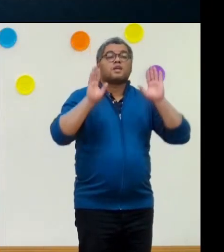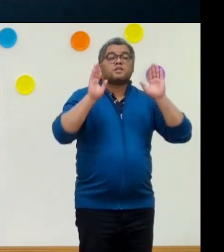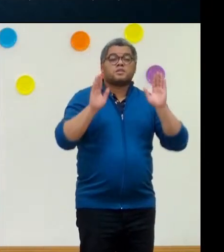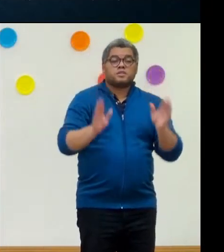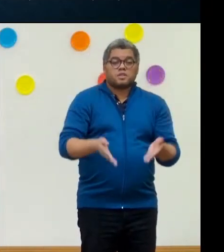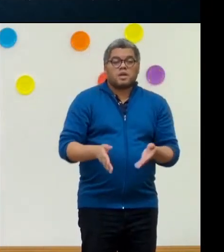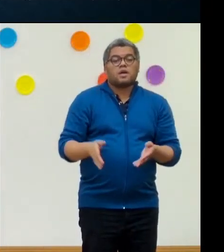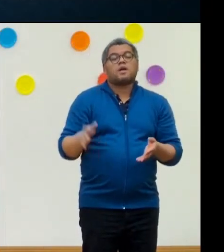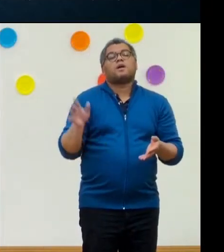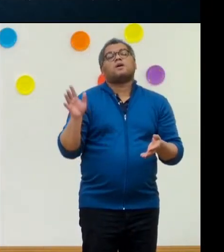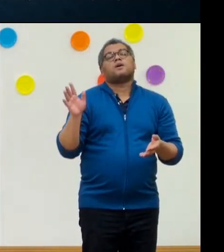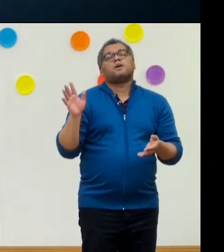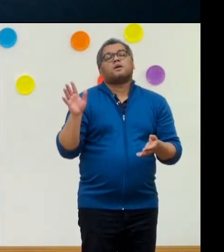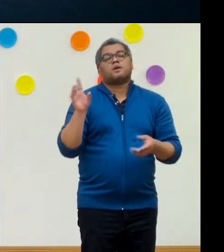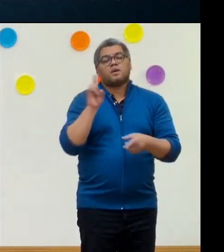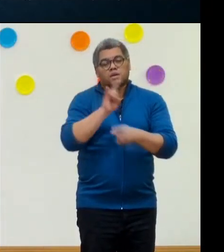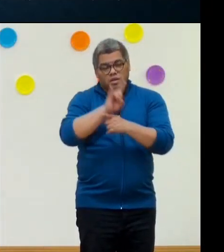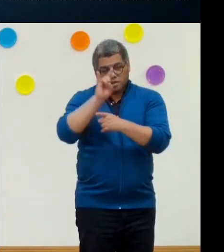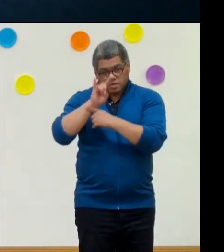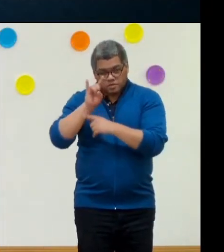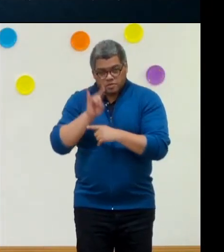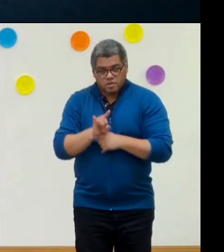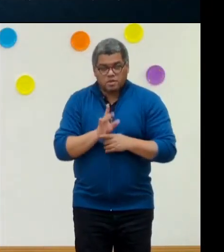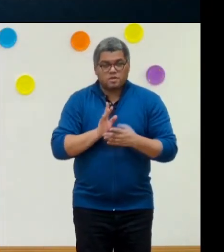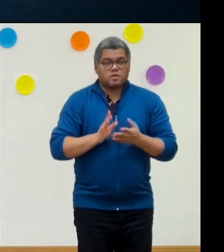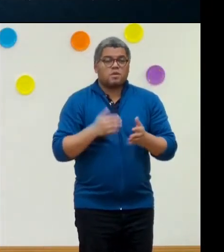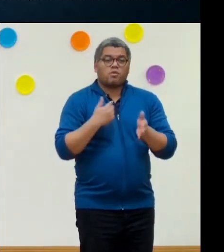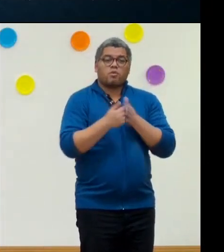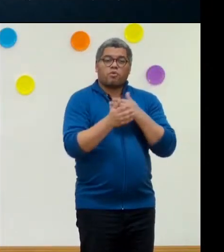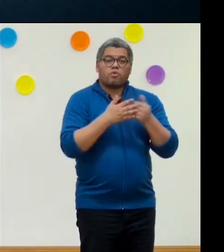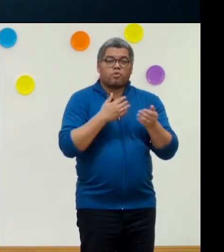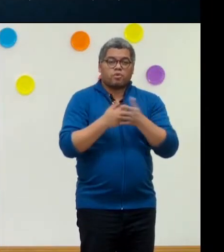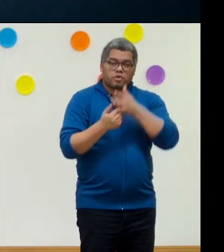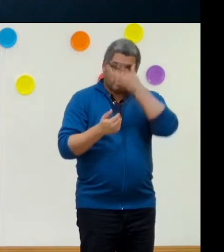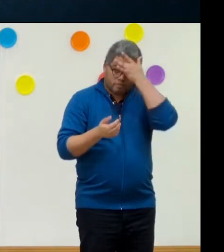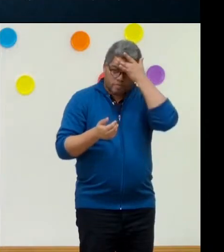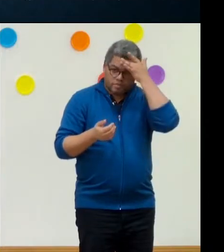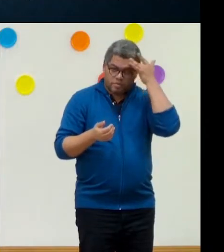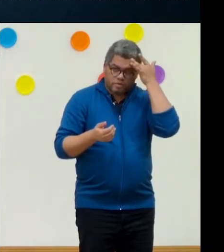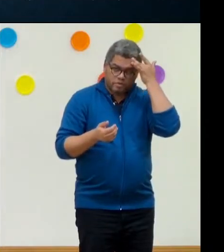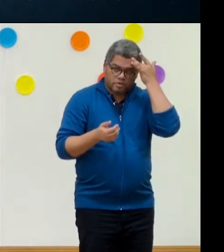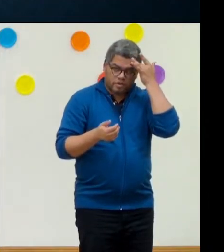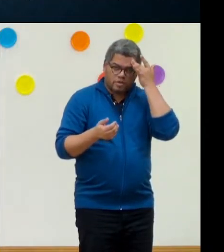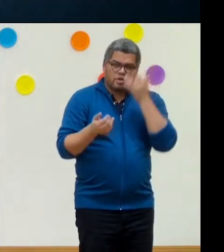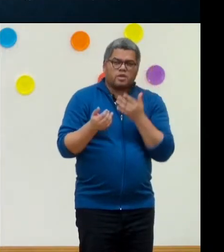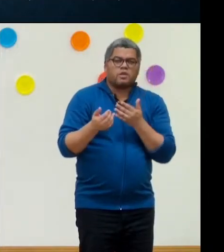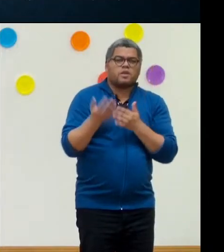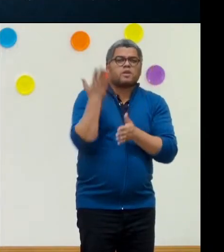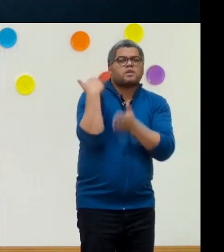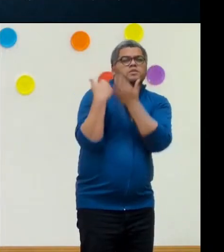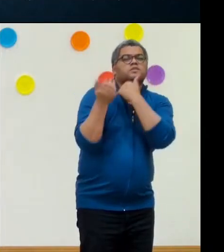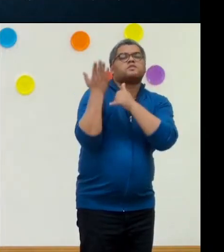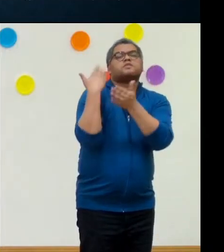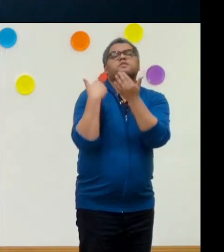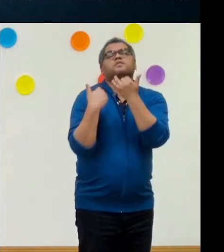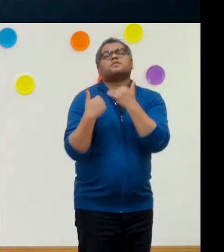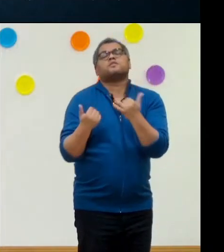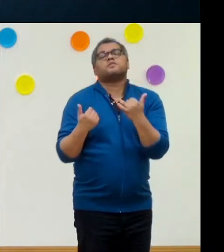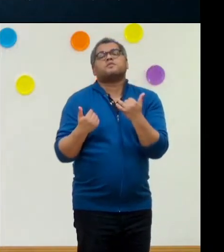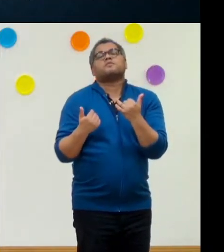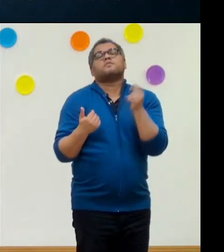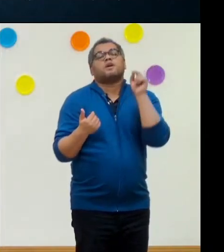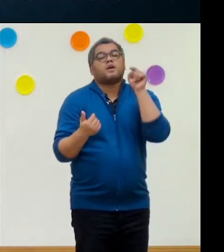adulterar. E essa é a essência. Qualquer tendência que suscite, que te induza a